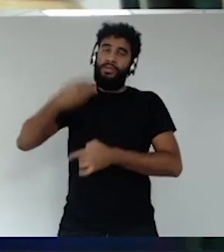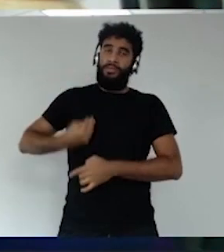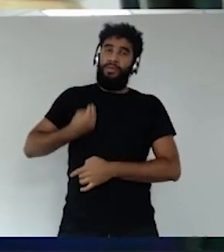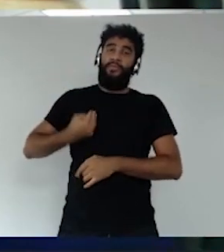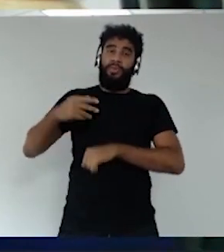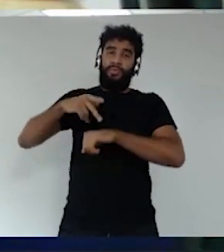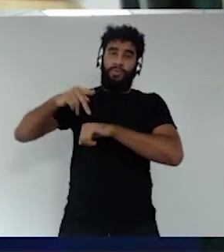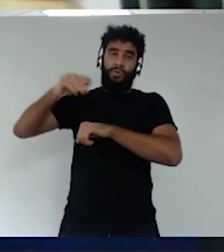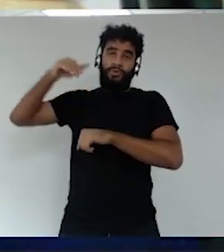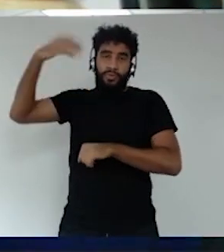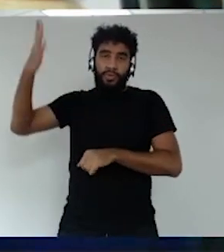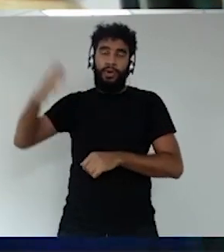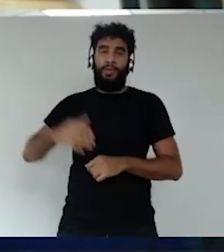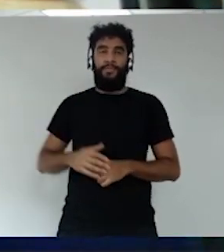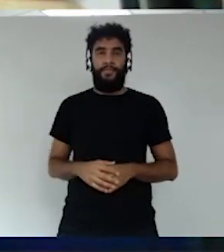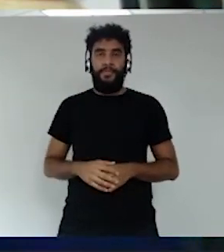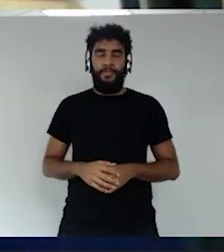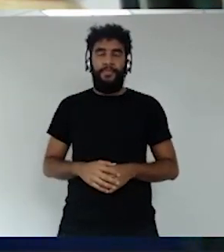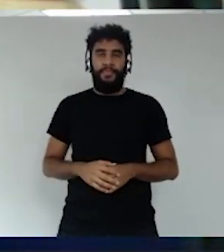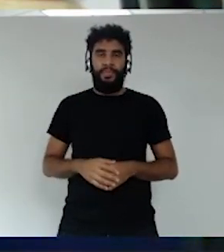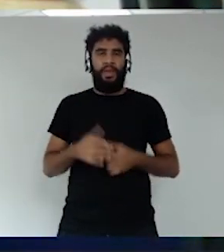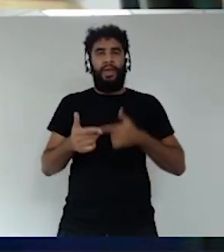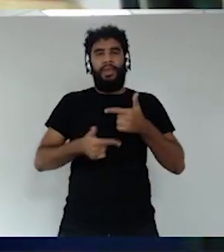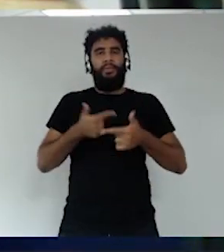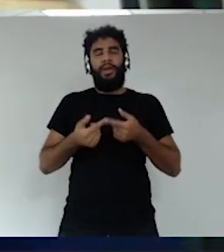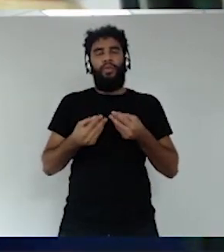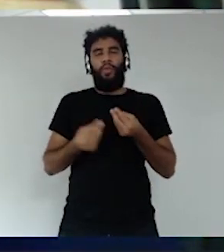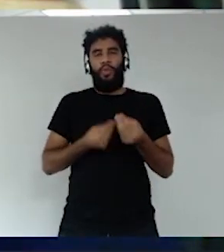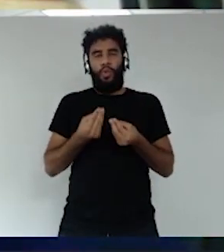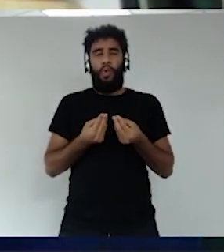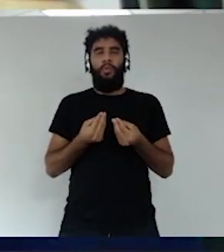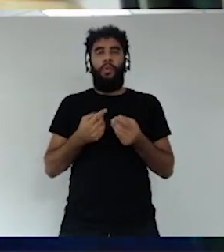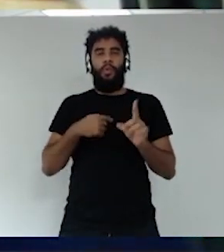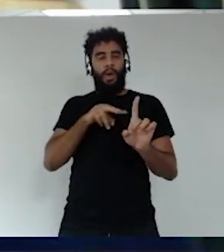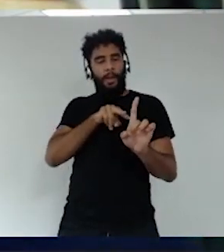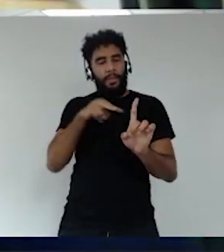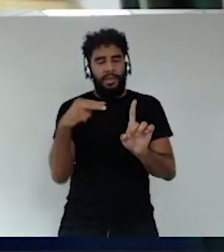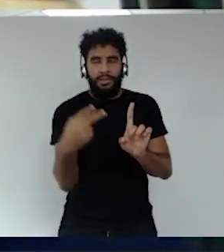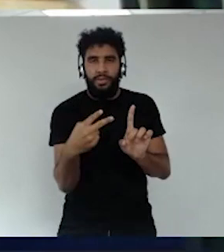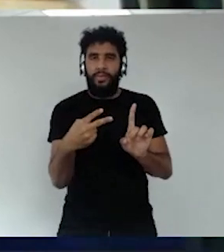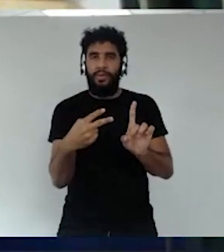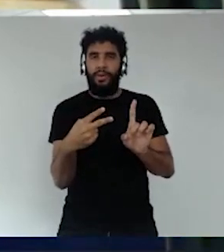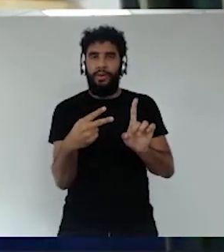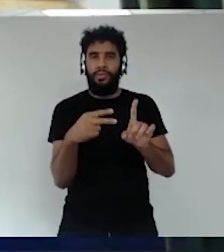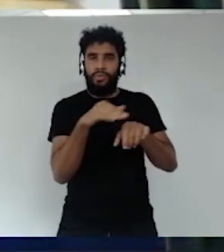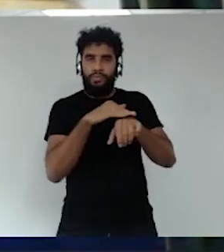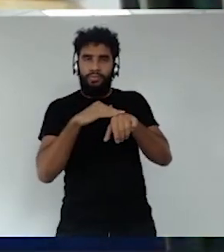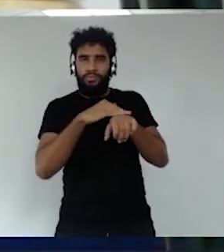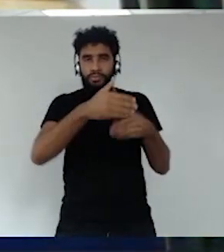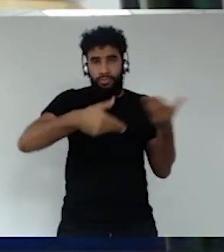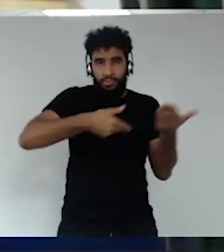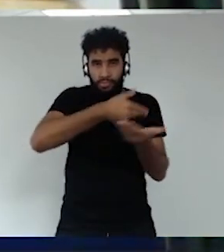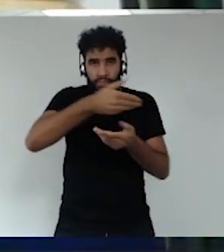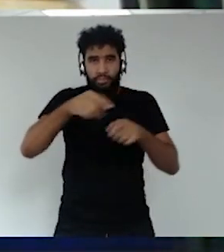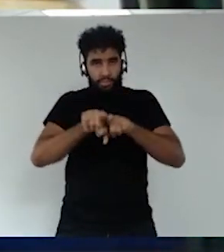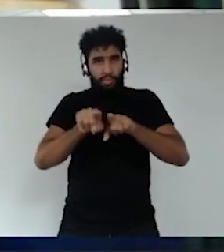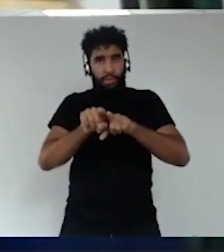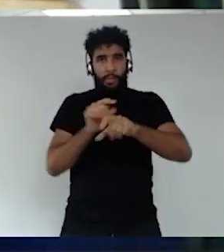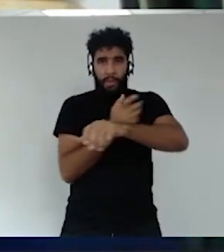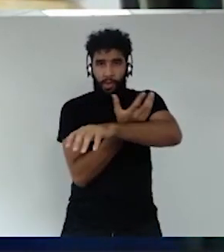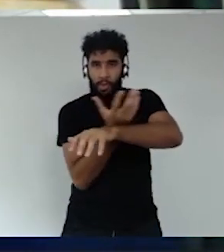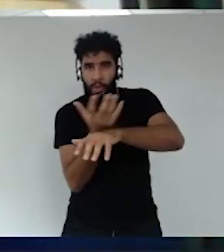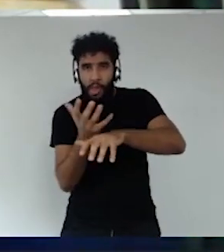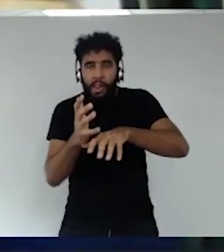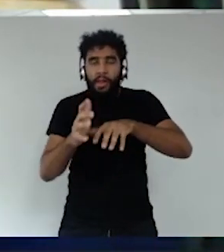internacional, trabalhando dentro da perspectiva de um direito dialógico e, ao mesmo tempo, ecológico, uma